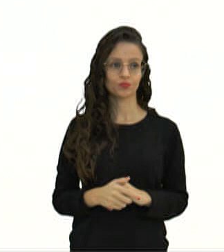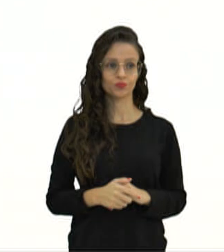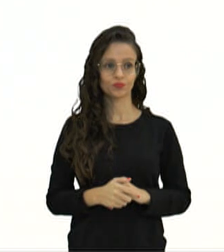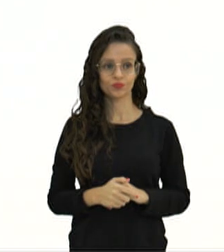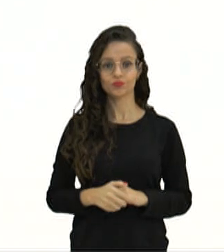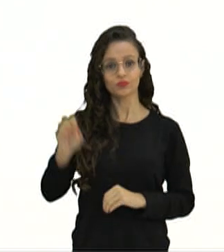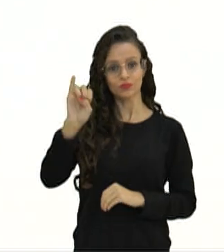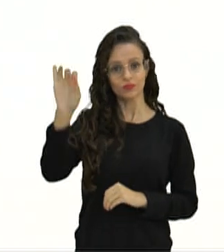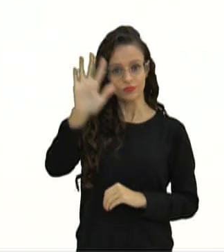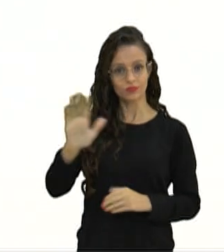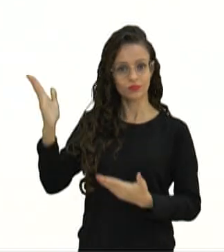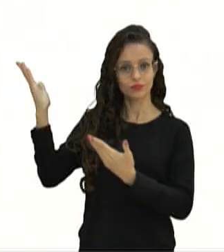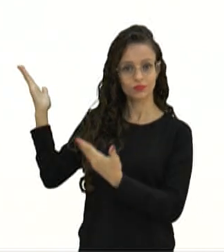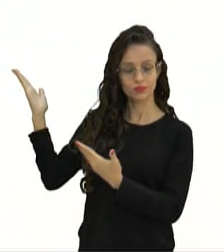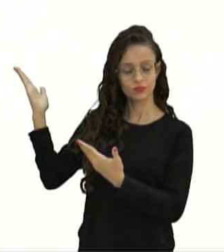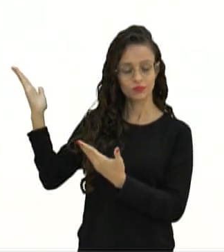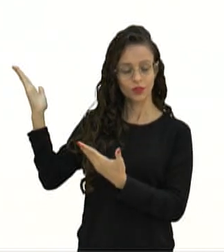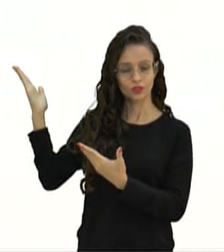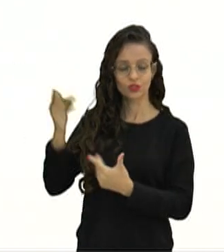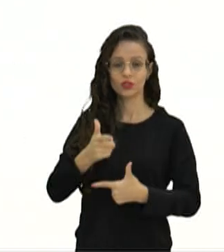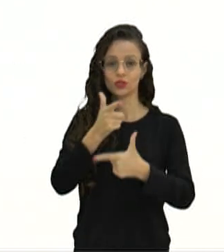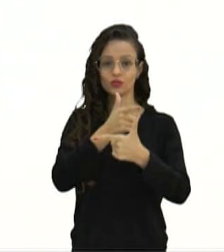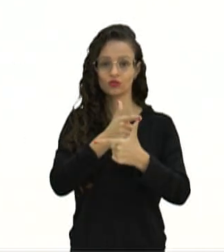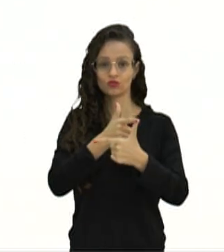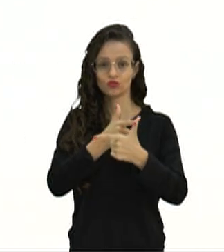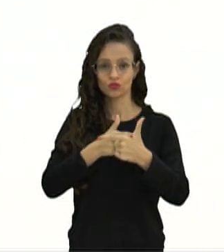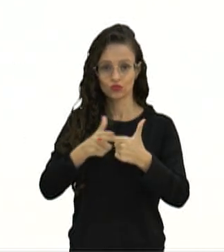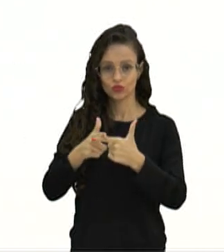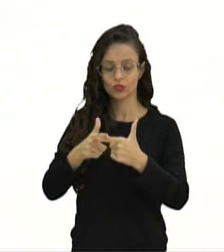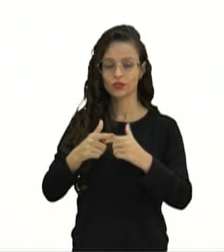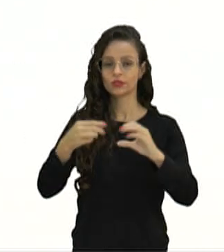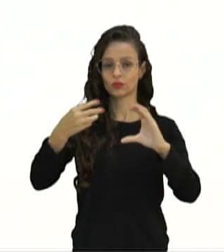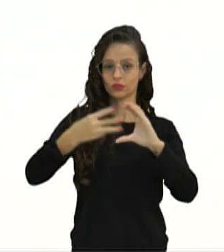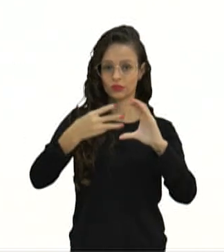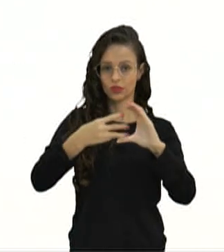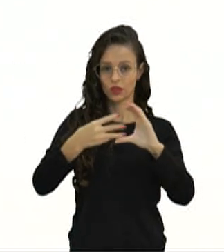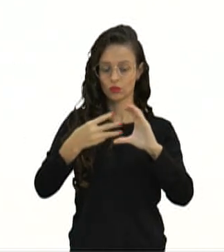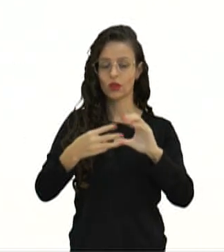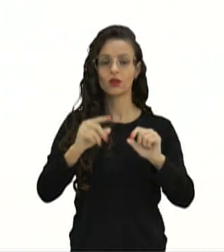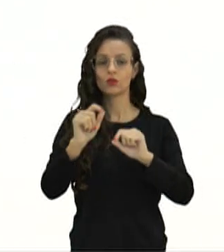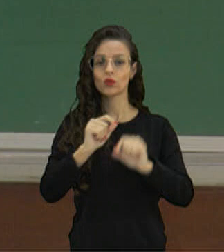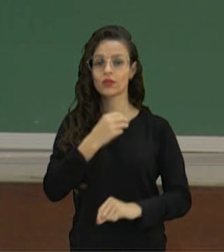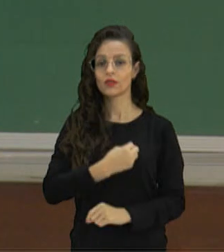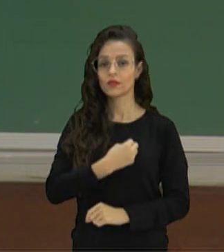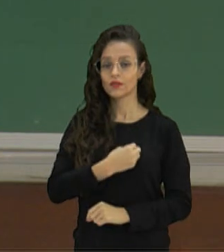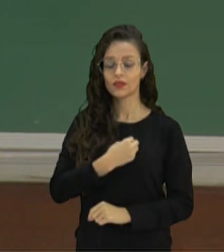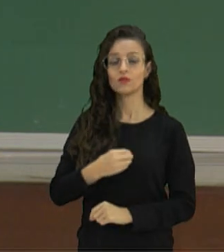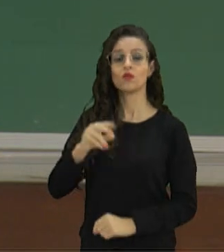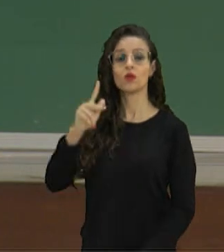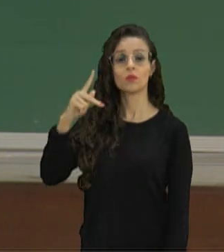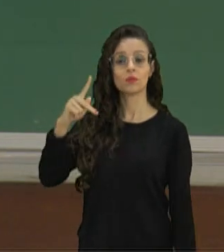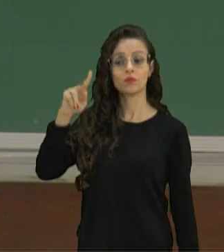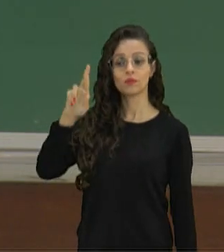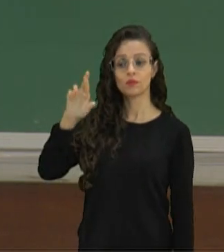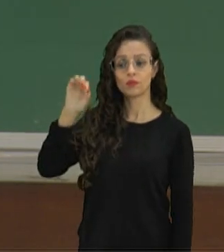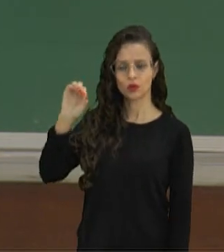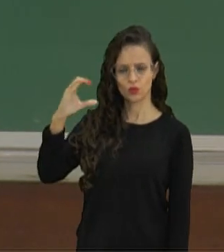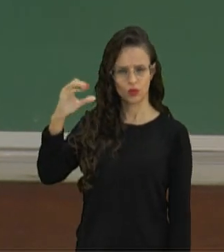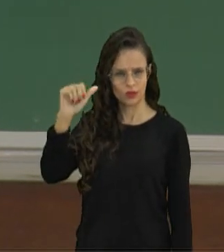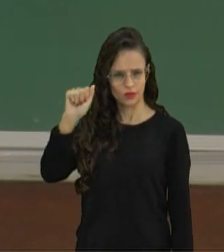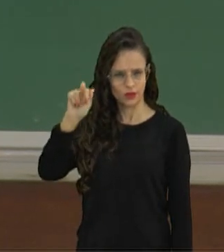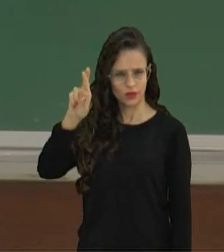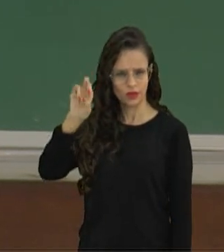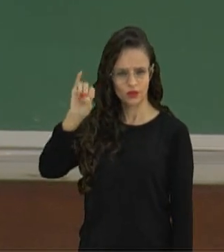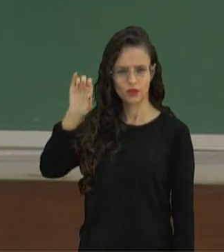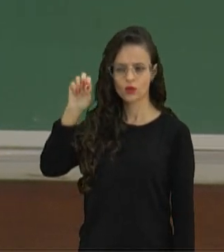a imagem de uma divisão num ser vivo procarionte. Vamos lembrar uma coisinha